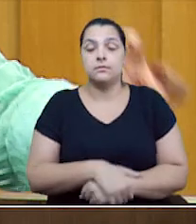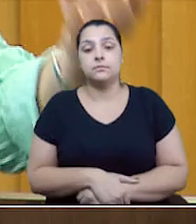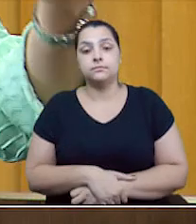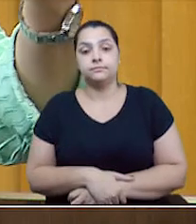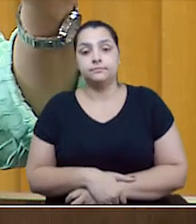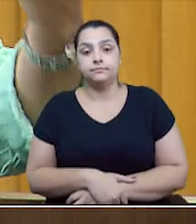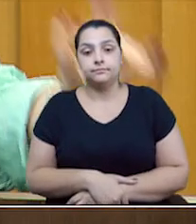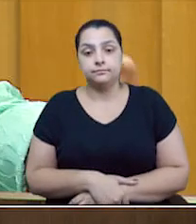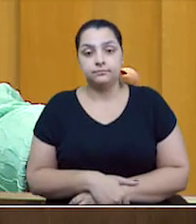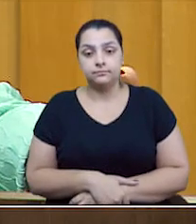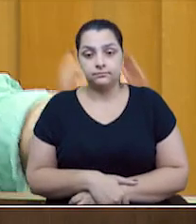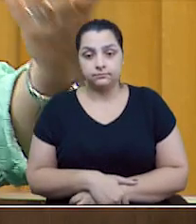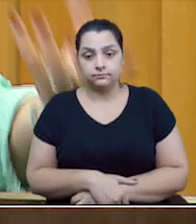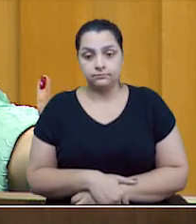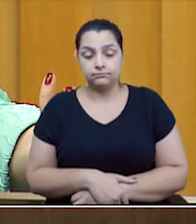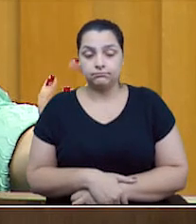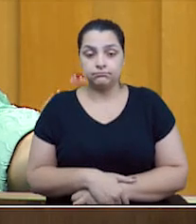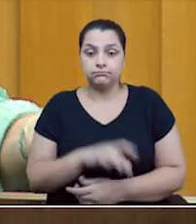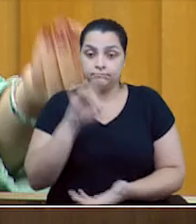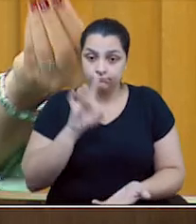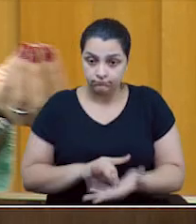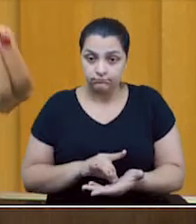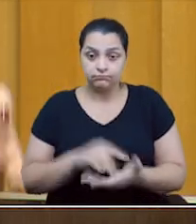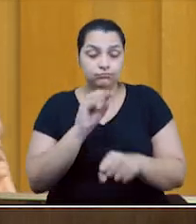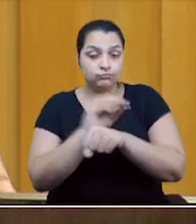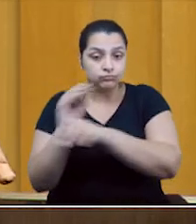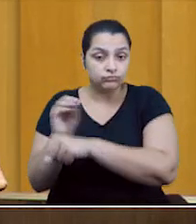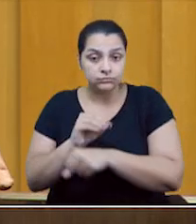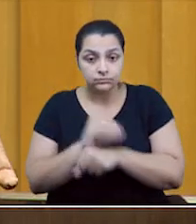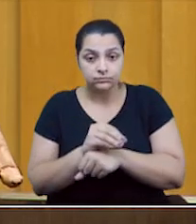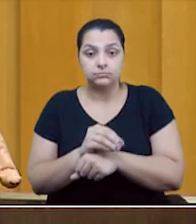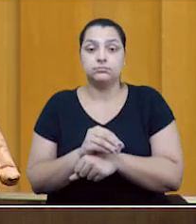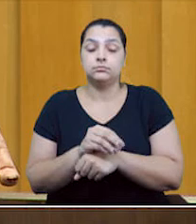na efetivação, no cuidado com o trabalho digno.